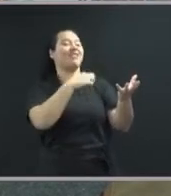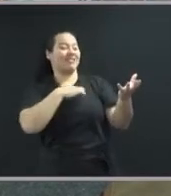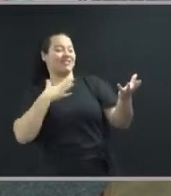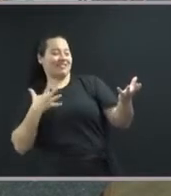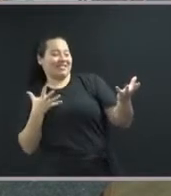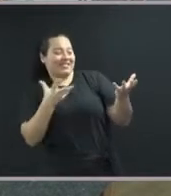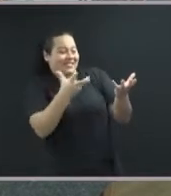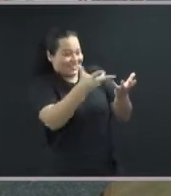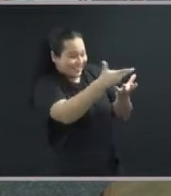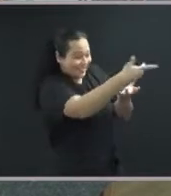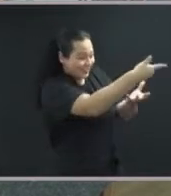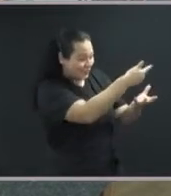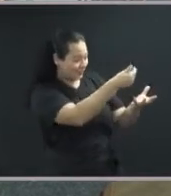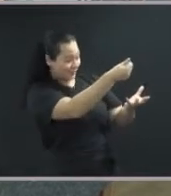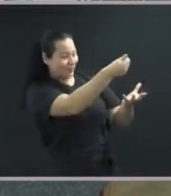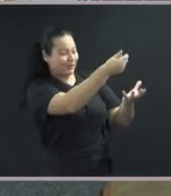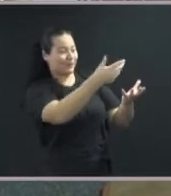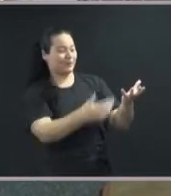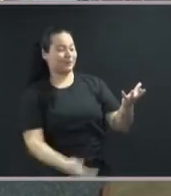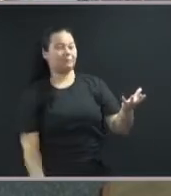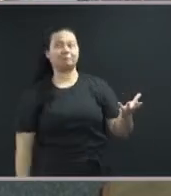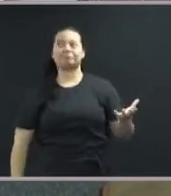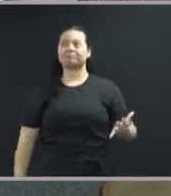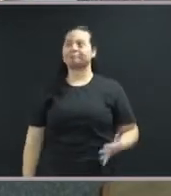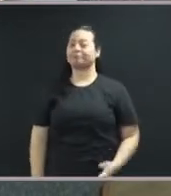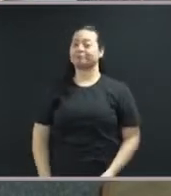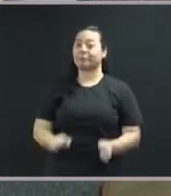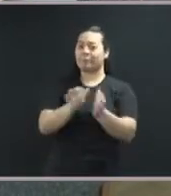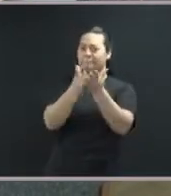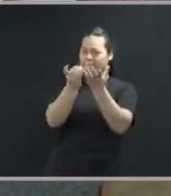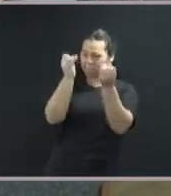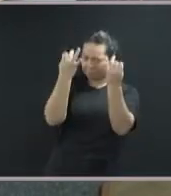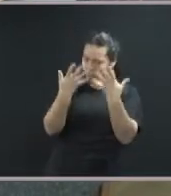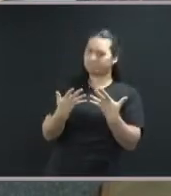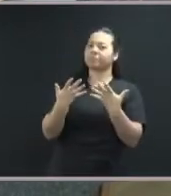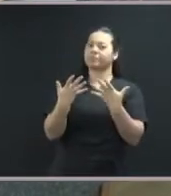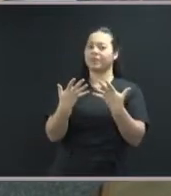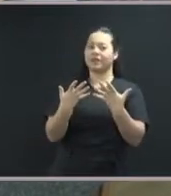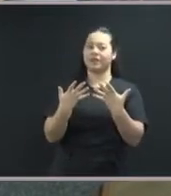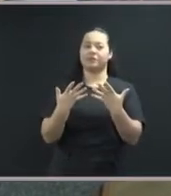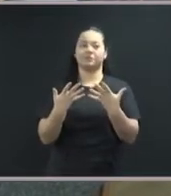A Bíblia diz que até a natureza